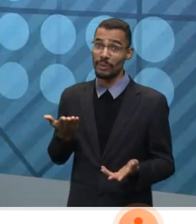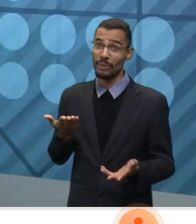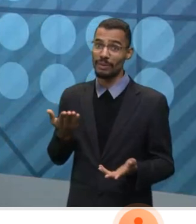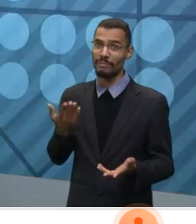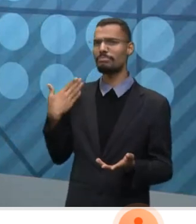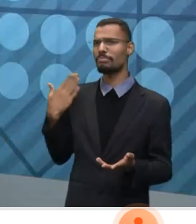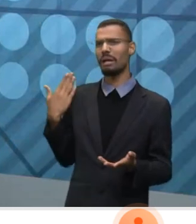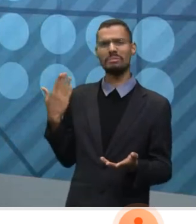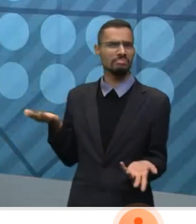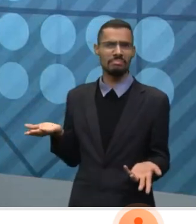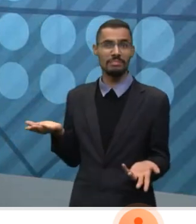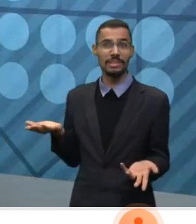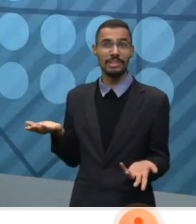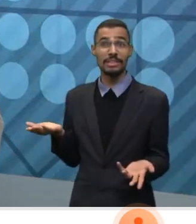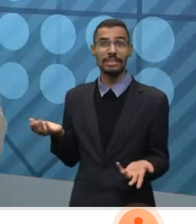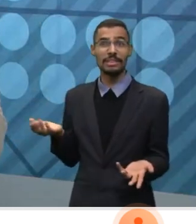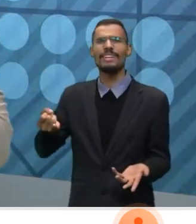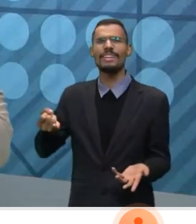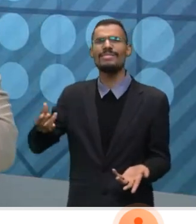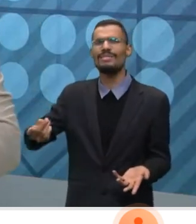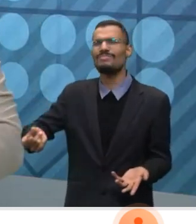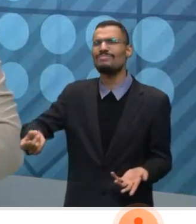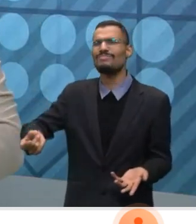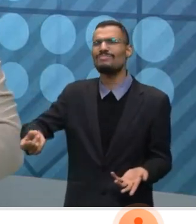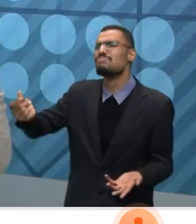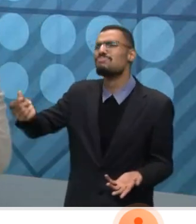pouco tempo, mas se eu quero fazer, nossa,